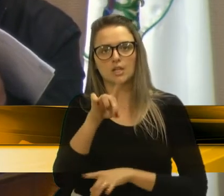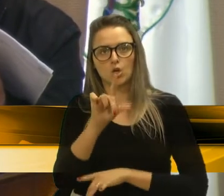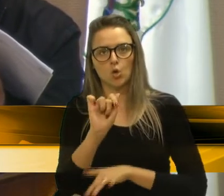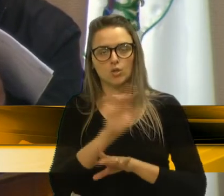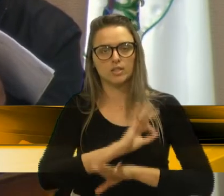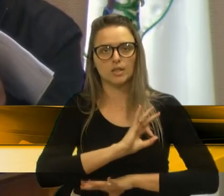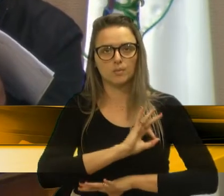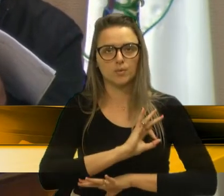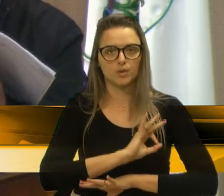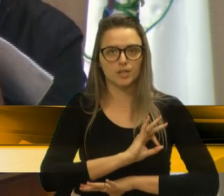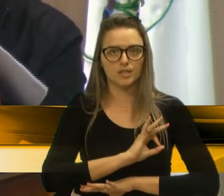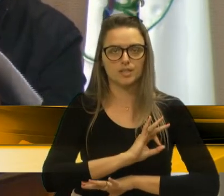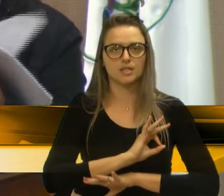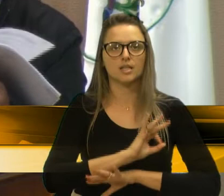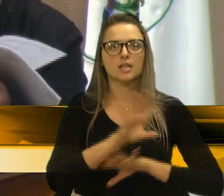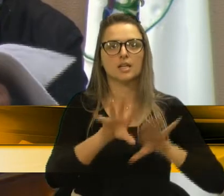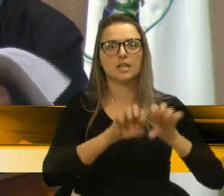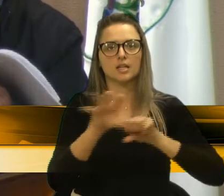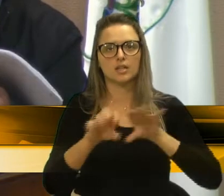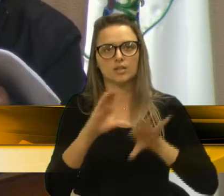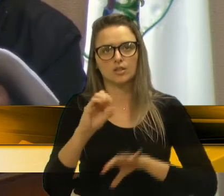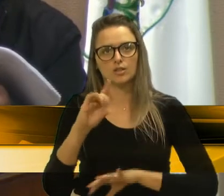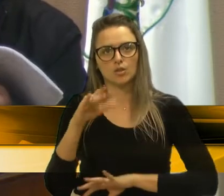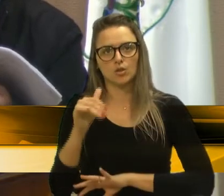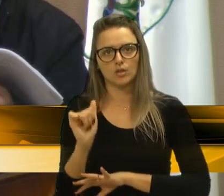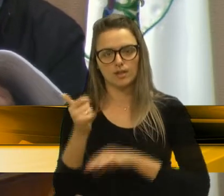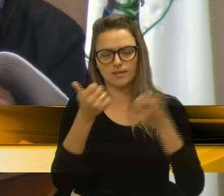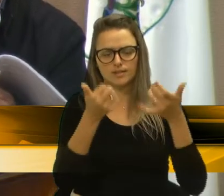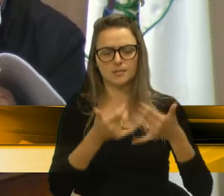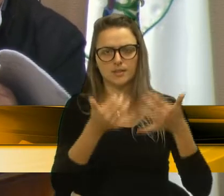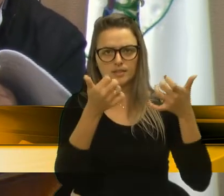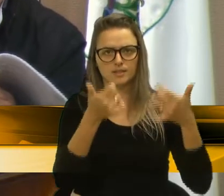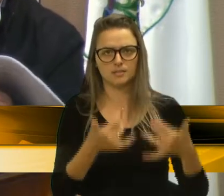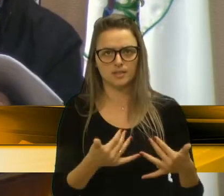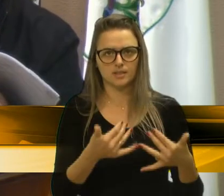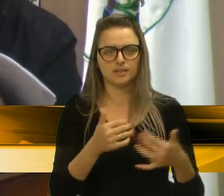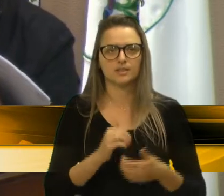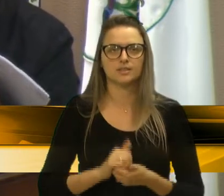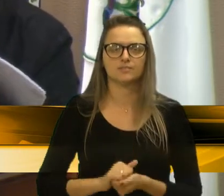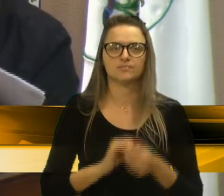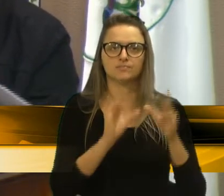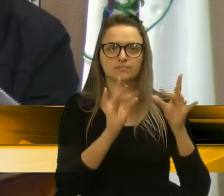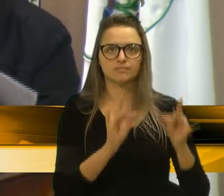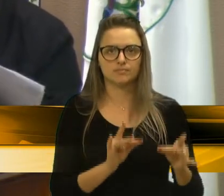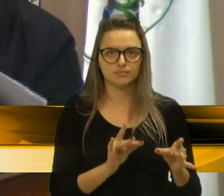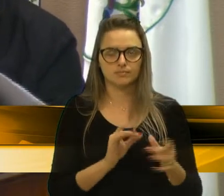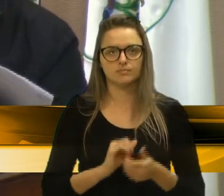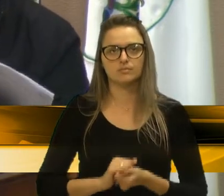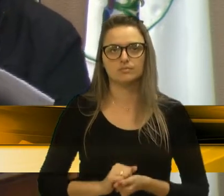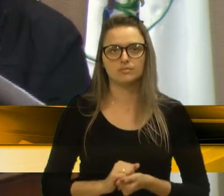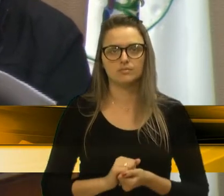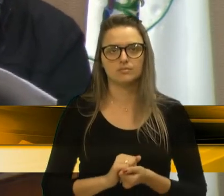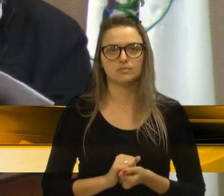Municipal, lesões de coleta e limpeza da Codeca, etc., etc., etc. E aí,